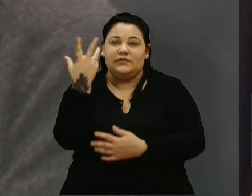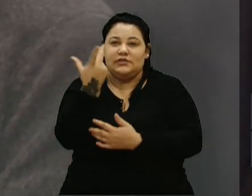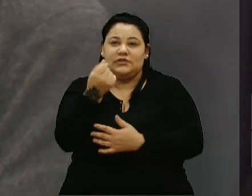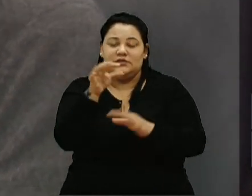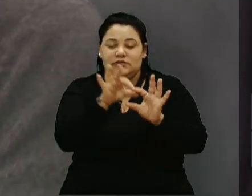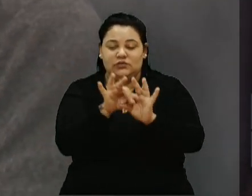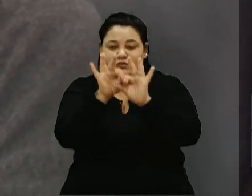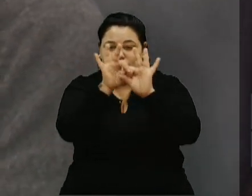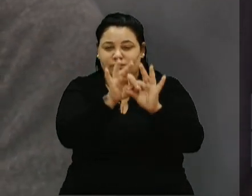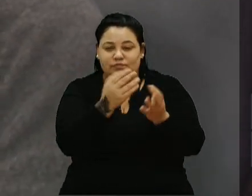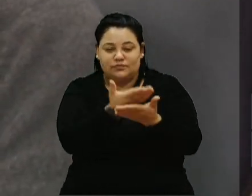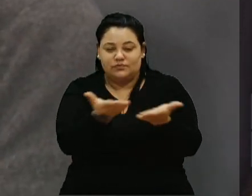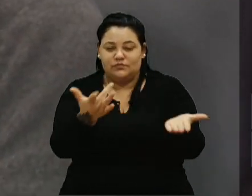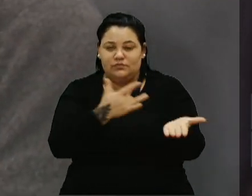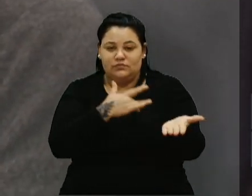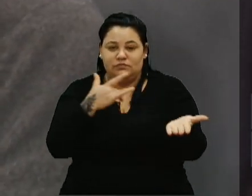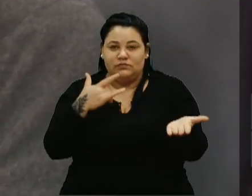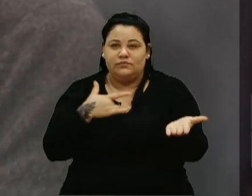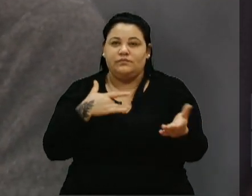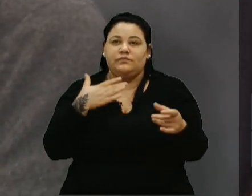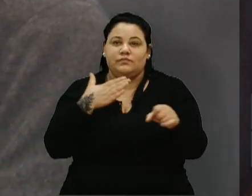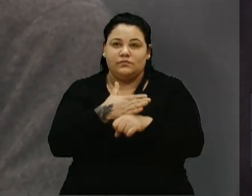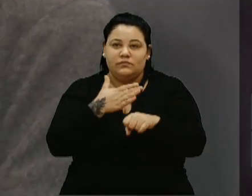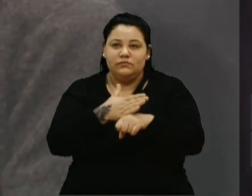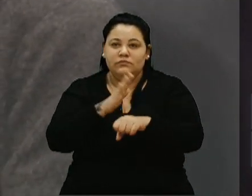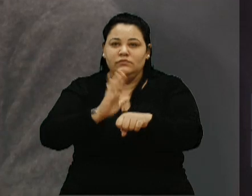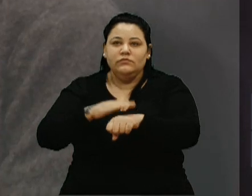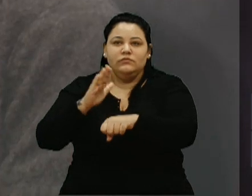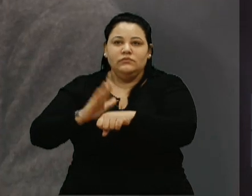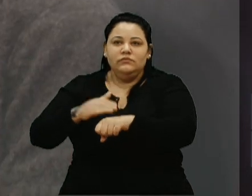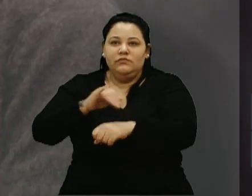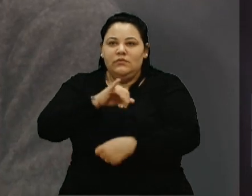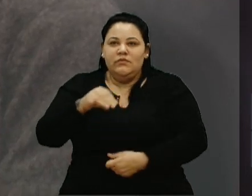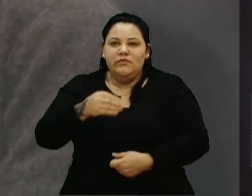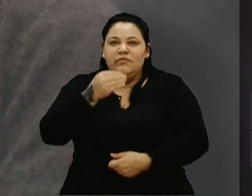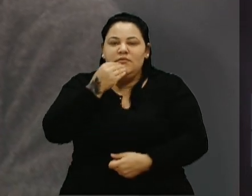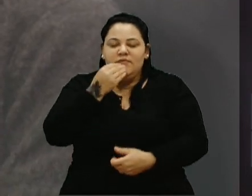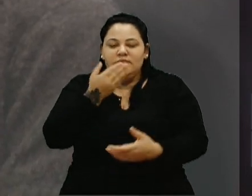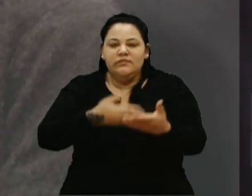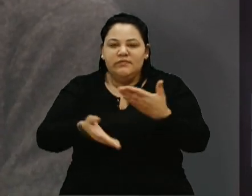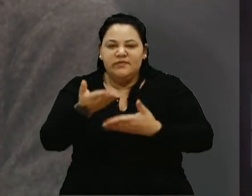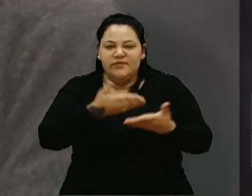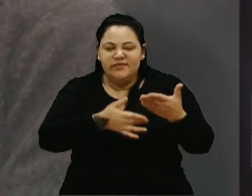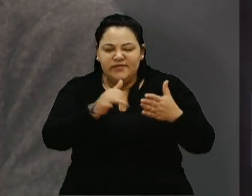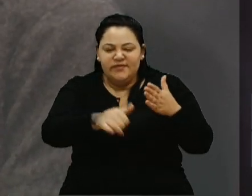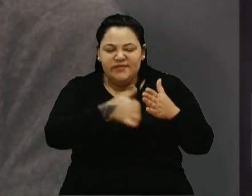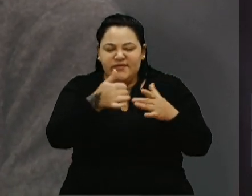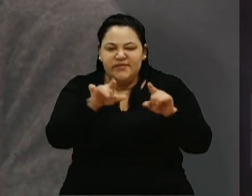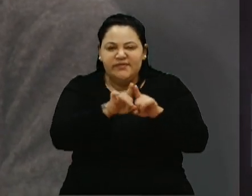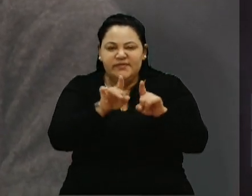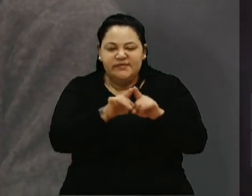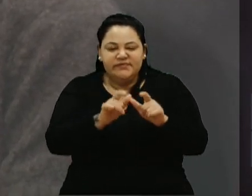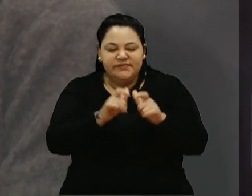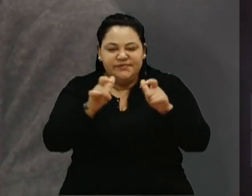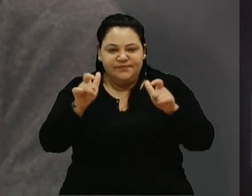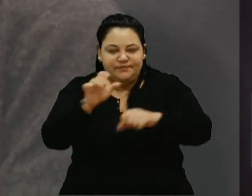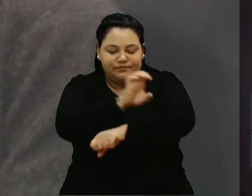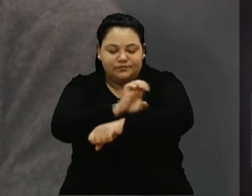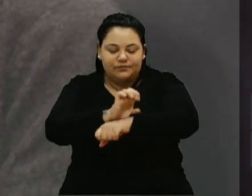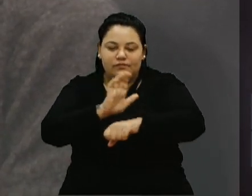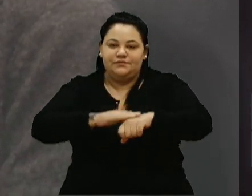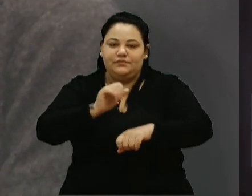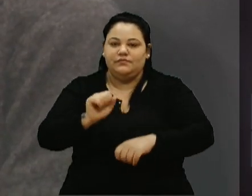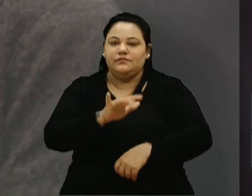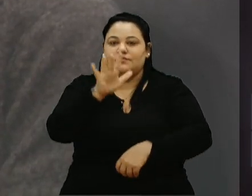de saúde pública, que seja muito mais inserido e as oportunidades de estágio sejam maiores, os estagiários mais valorizados. Isso é